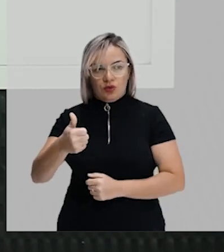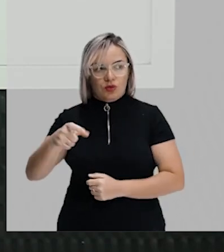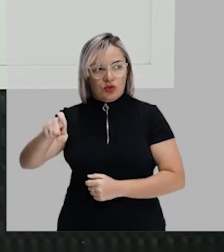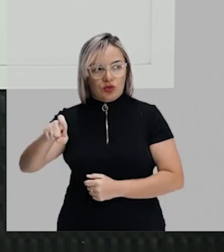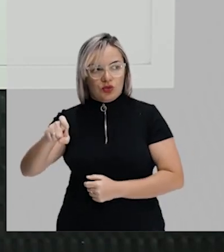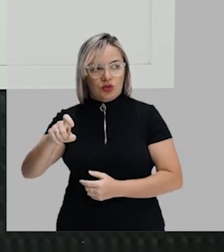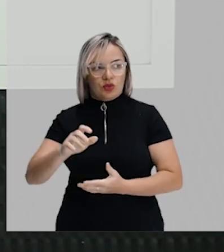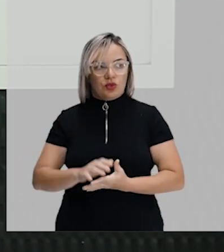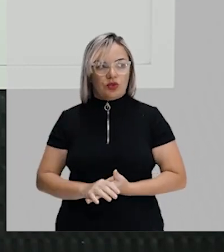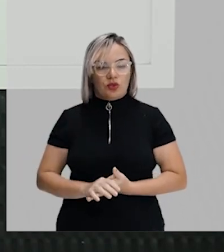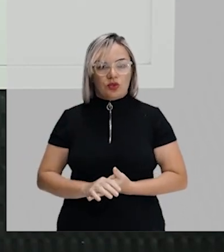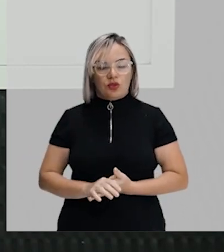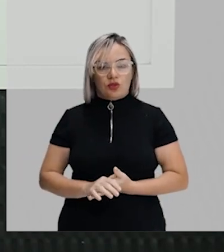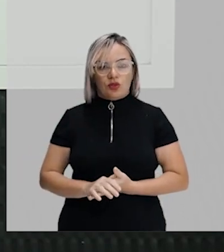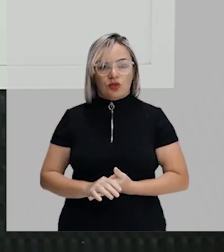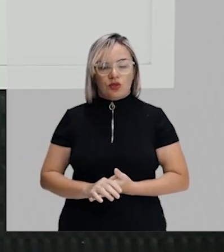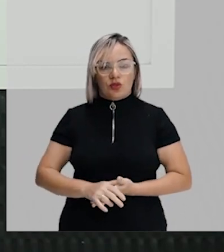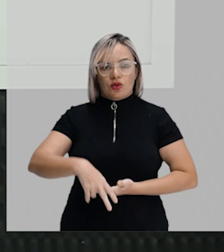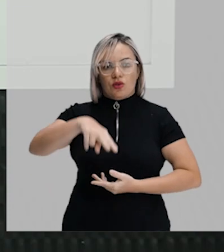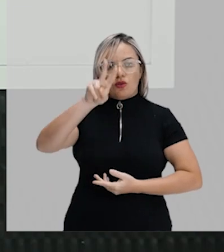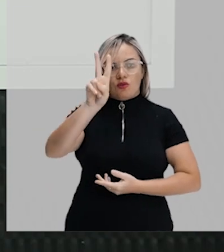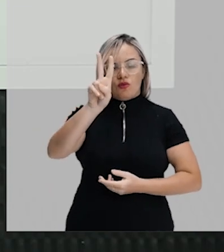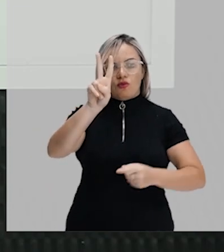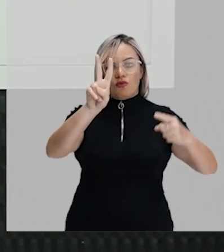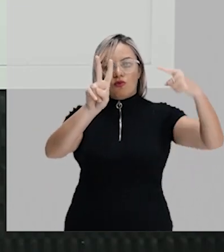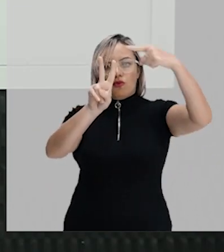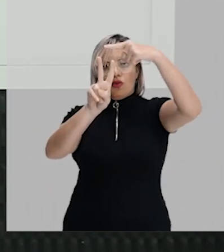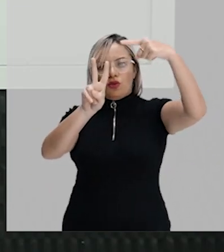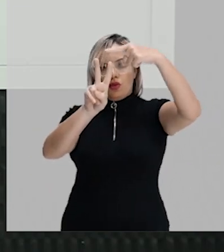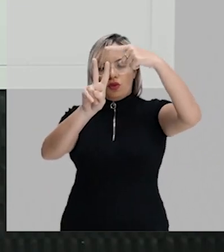V1x e V1y,